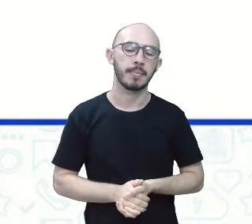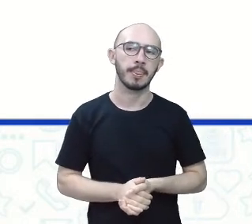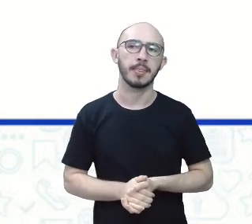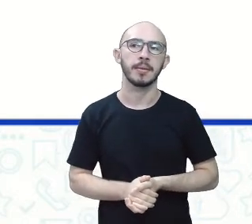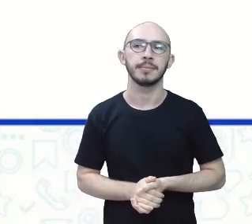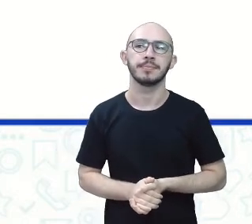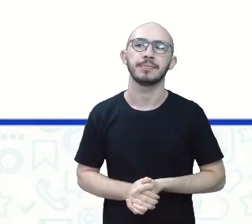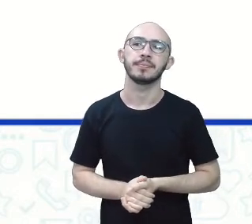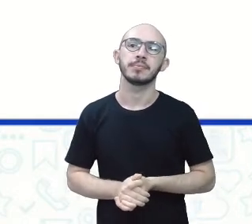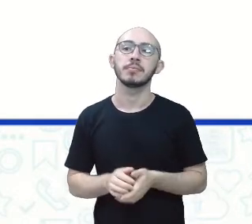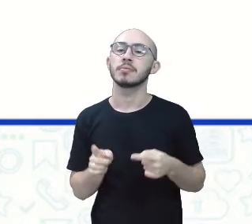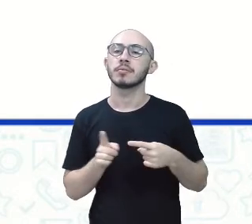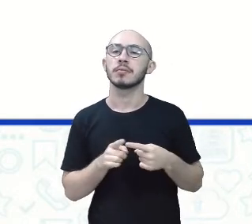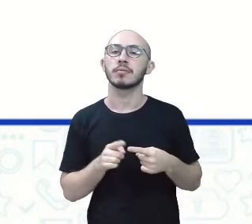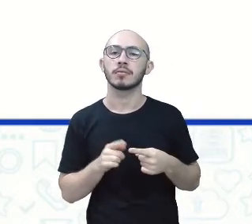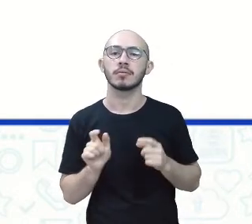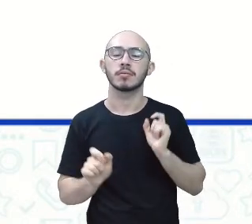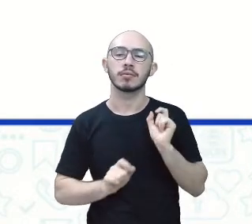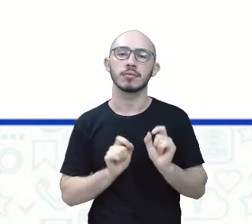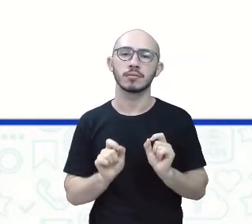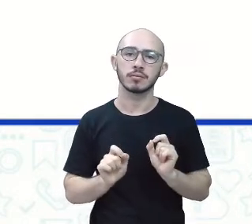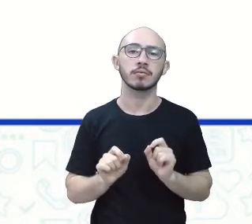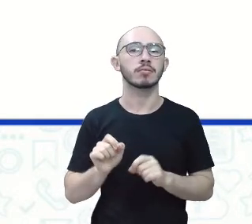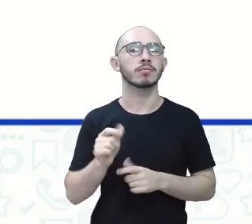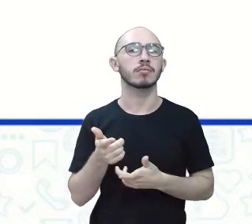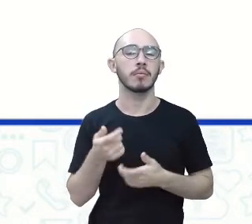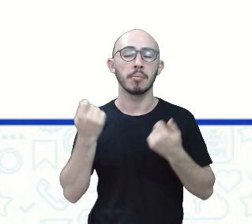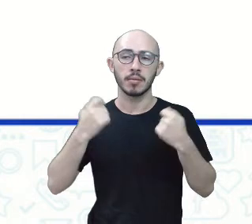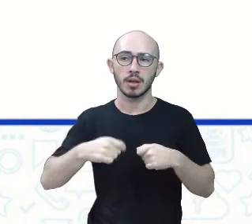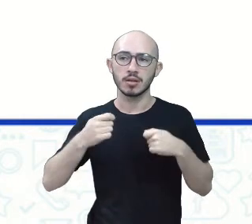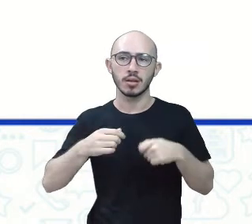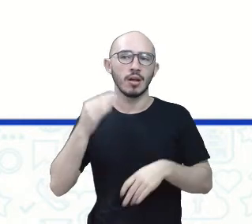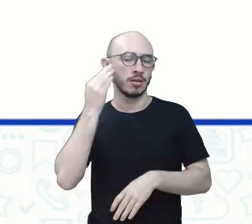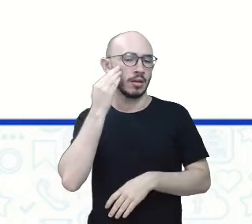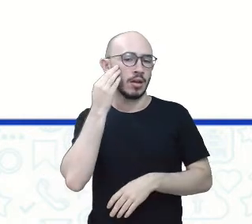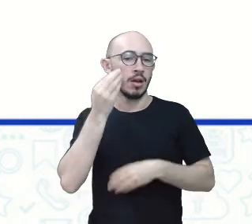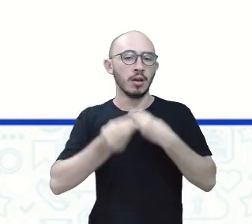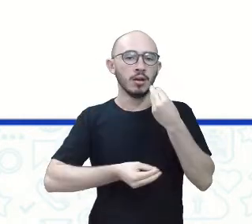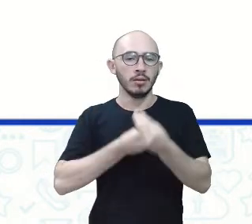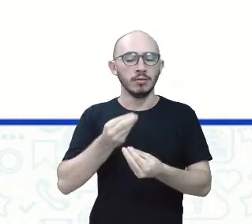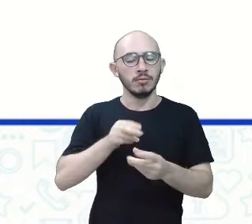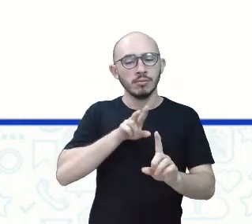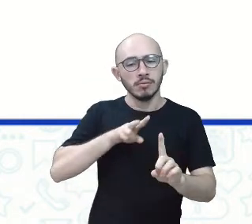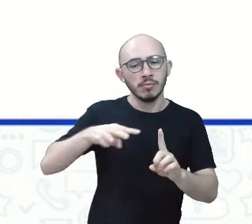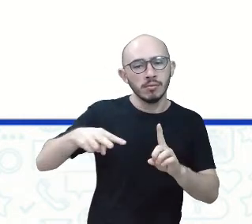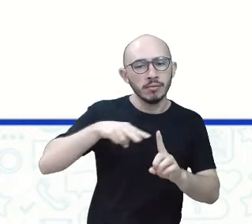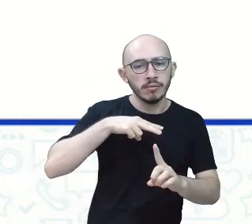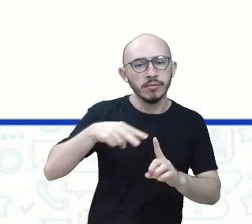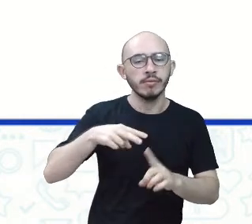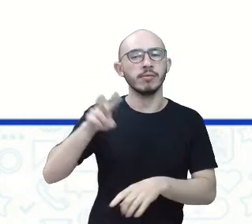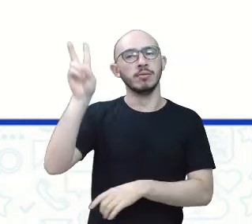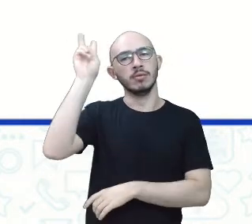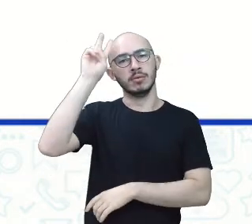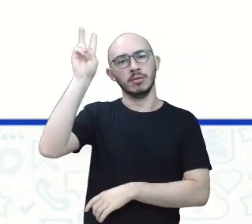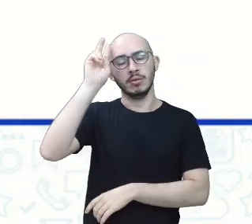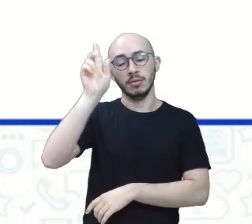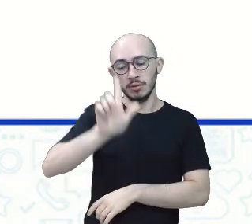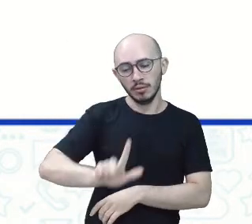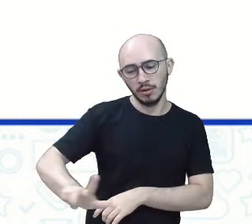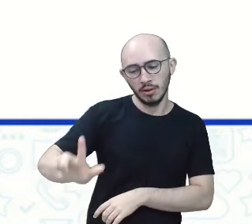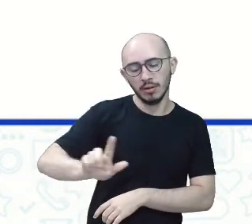Primeiramente, é preciso considerá-la sob a perspectiva da história da